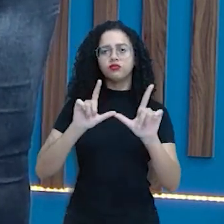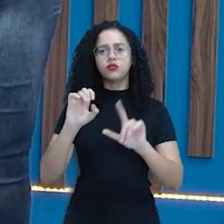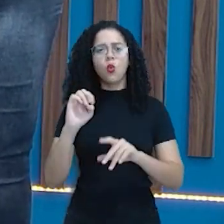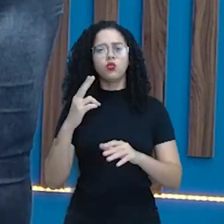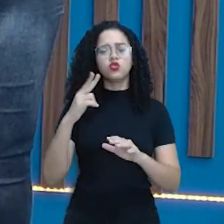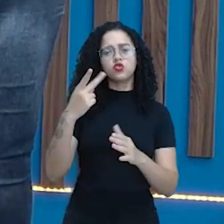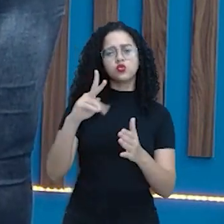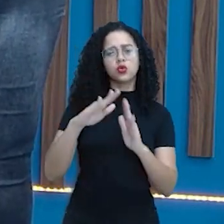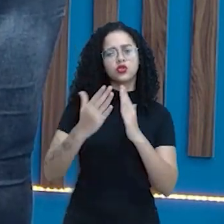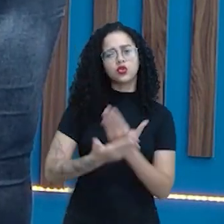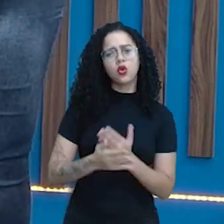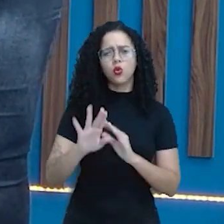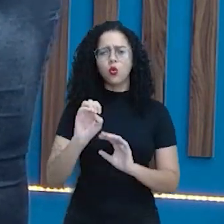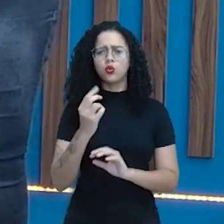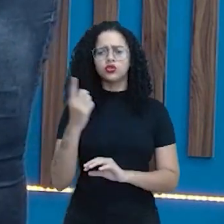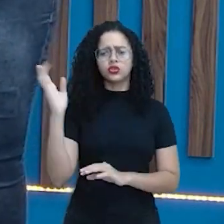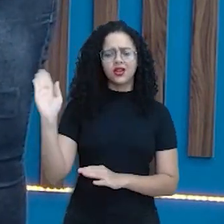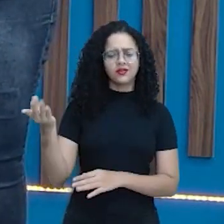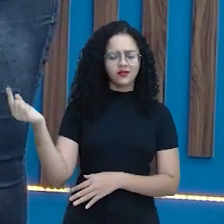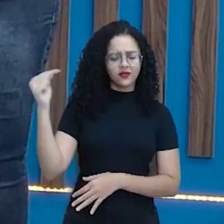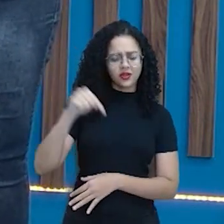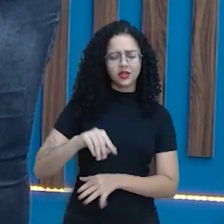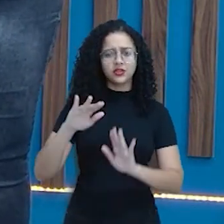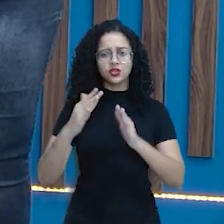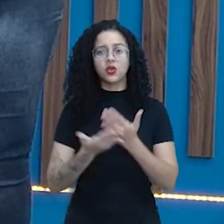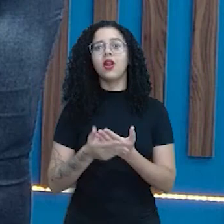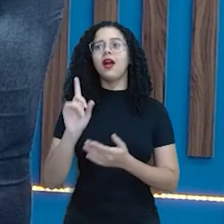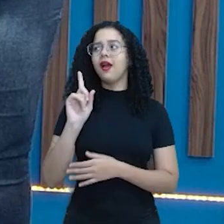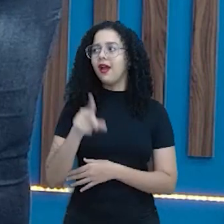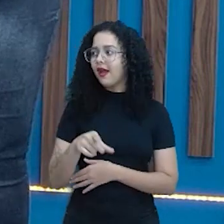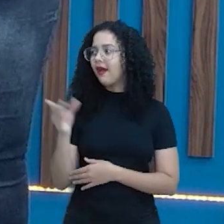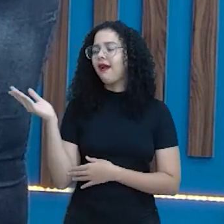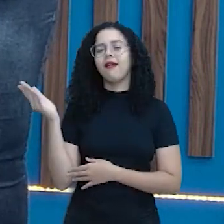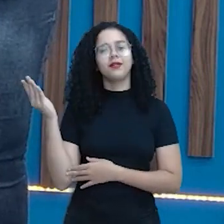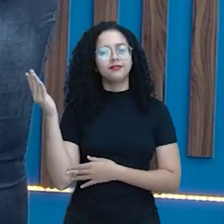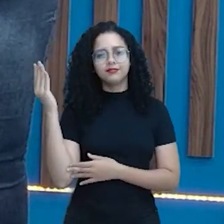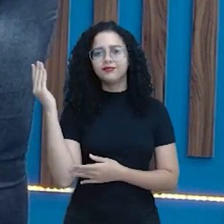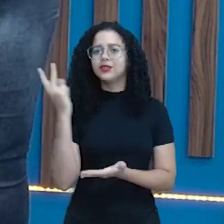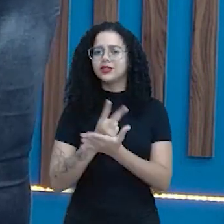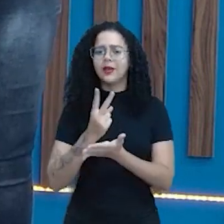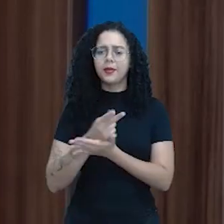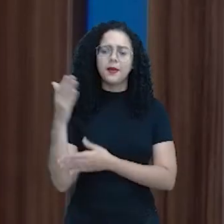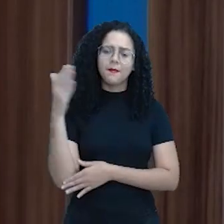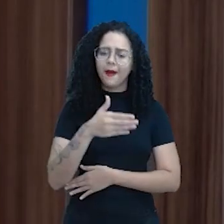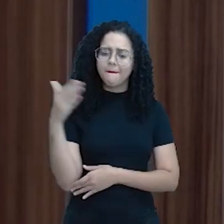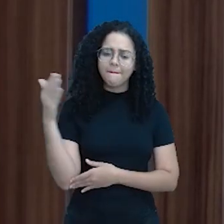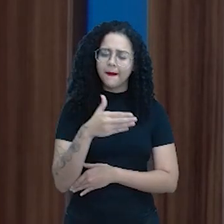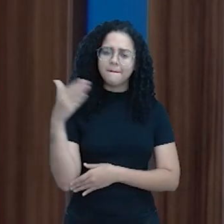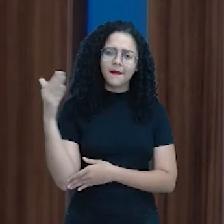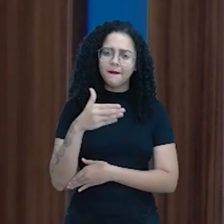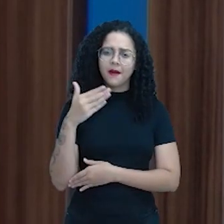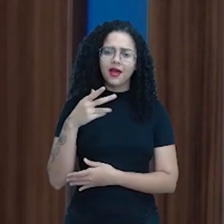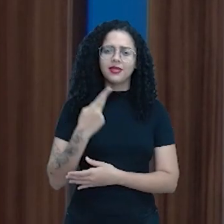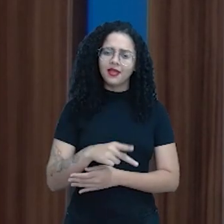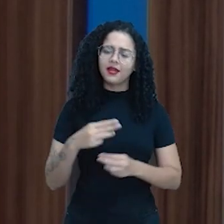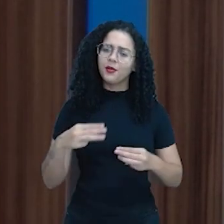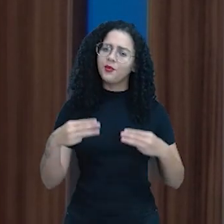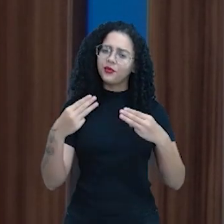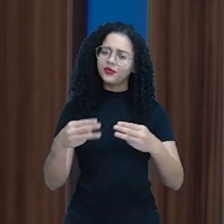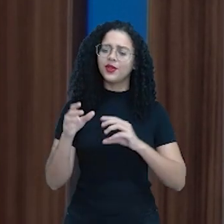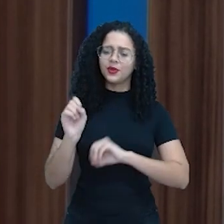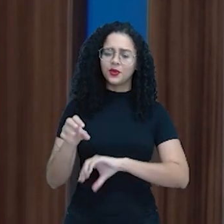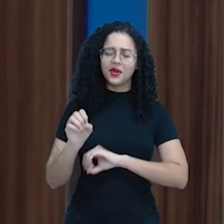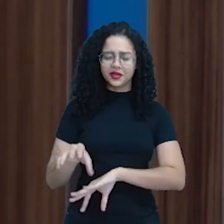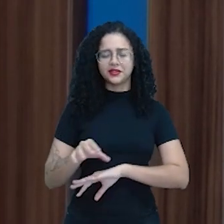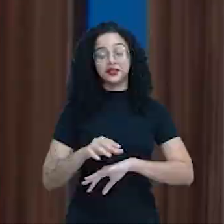veio aqui na nossa escola, é figurinha frequente aqui, né, na rede municipal de educação.